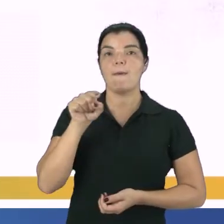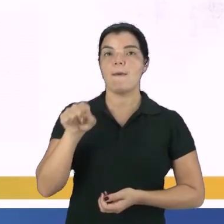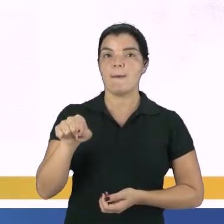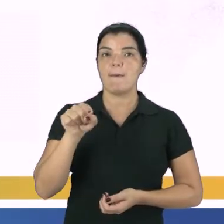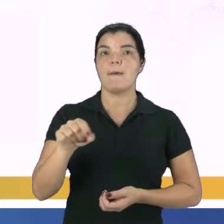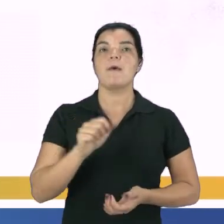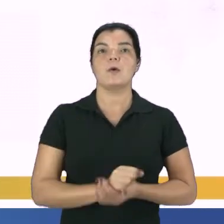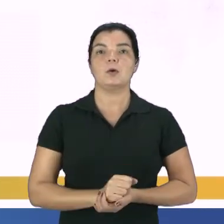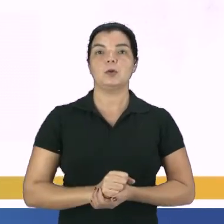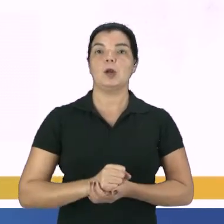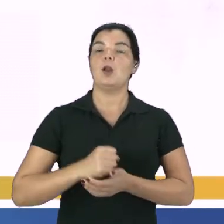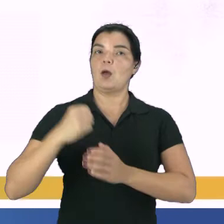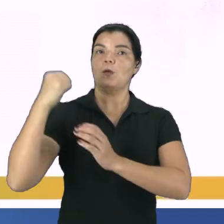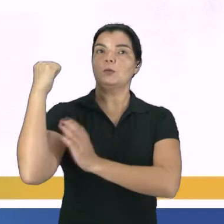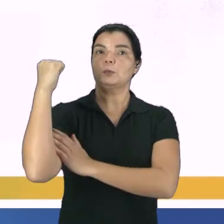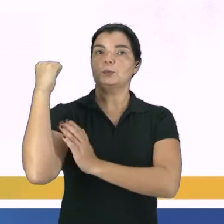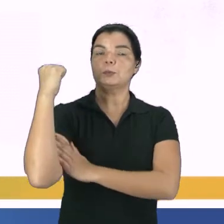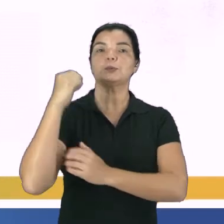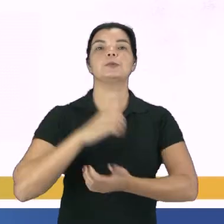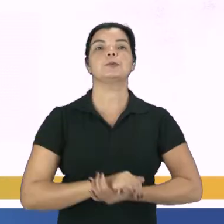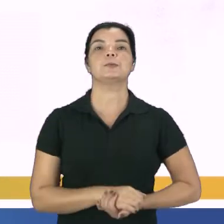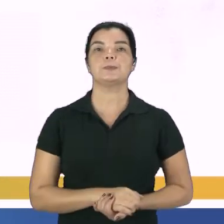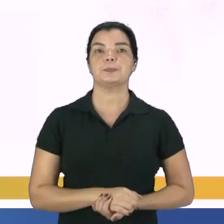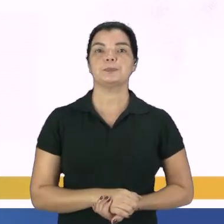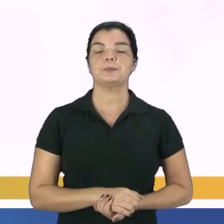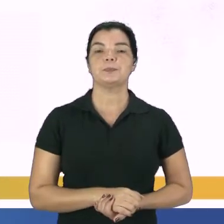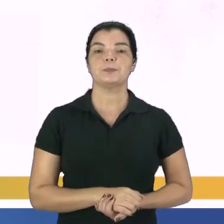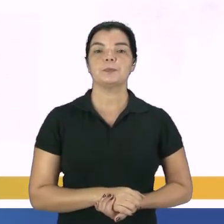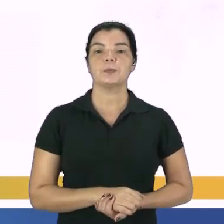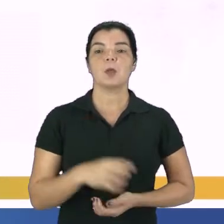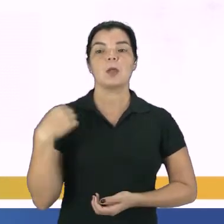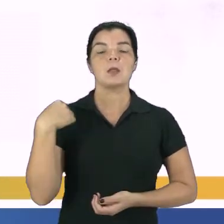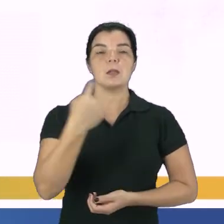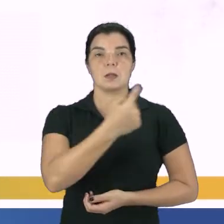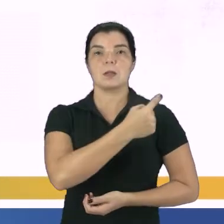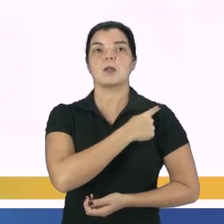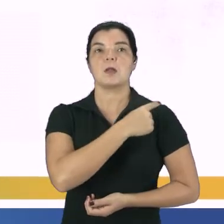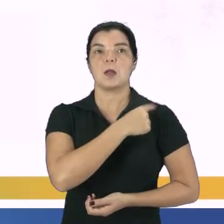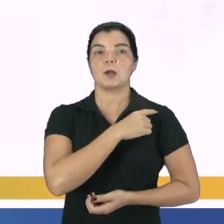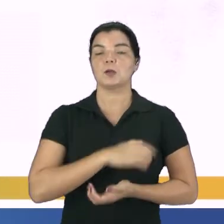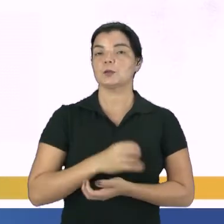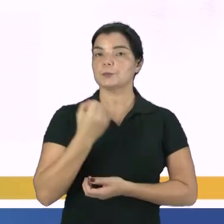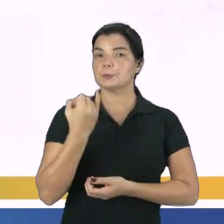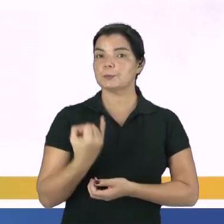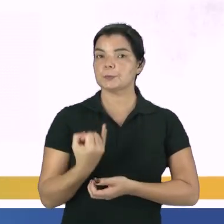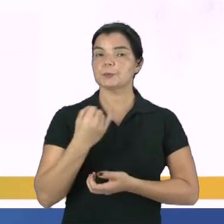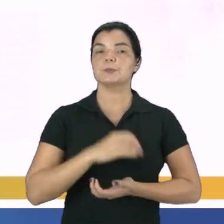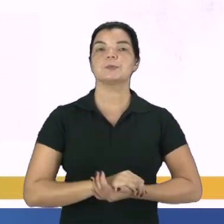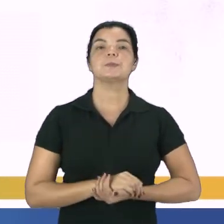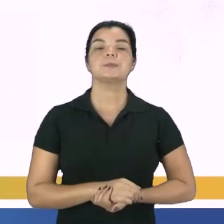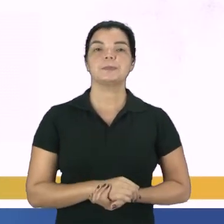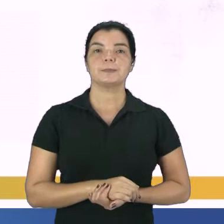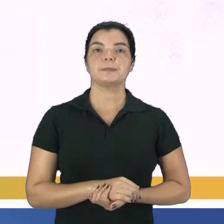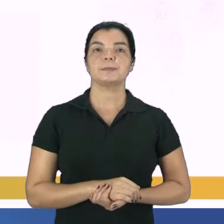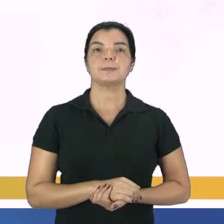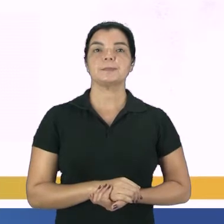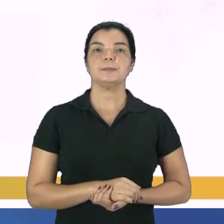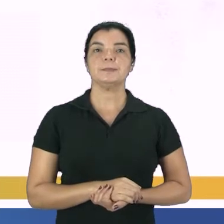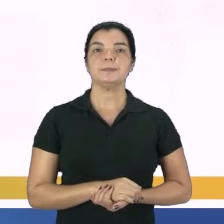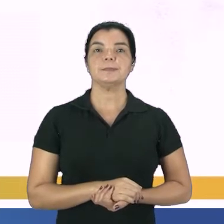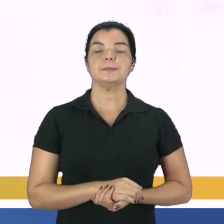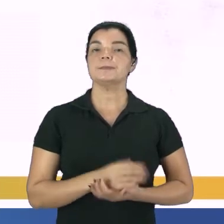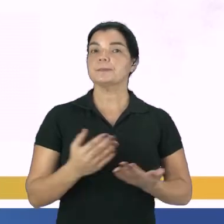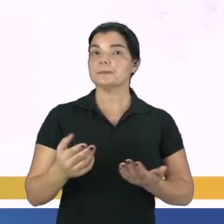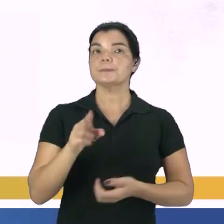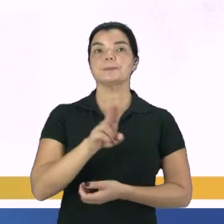Ela é forte. We are thin. Nós somos magros. Nós somos magras. Enfim,